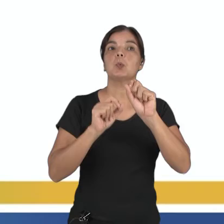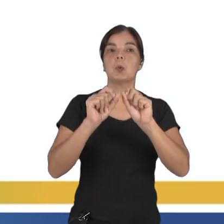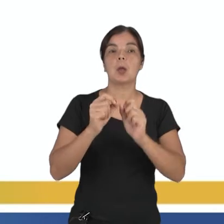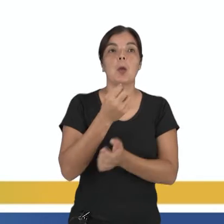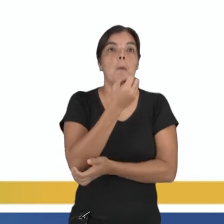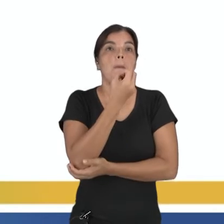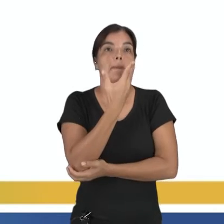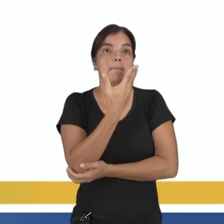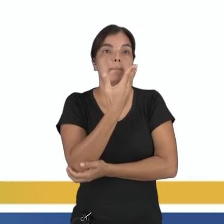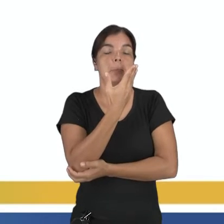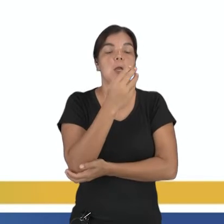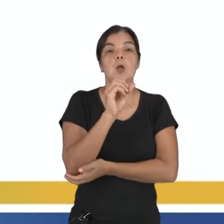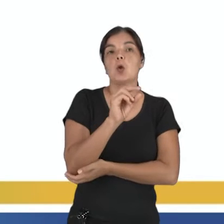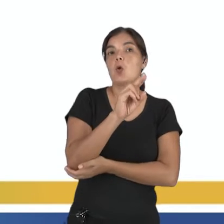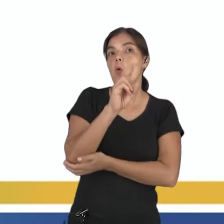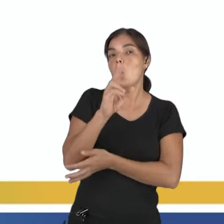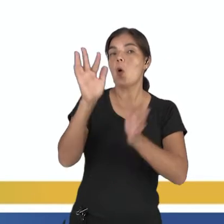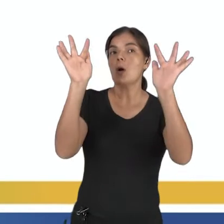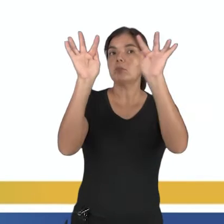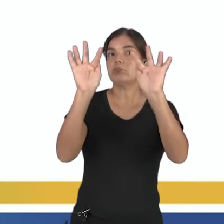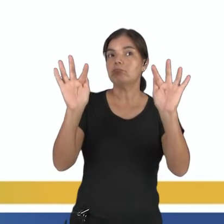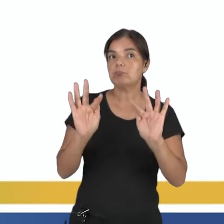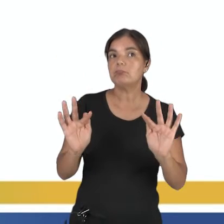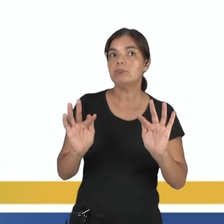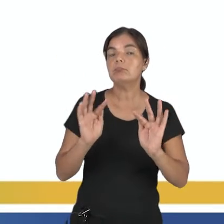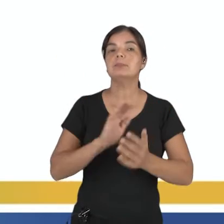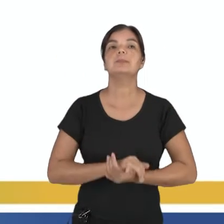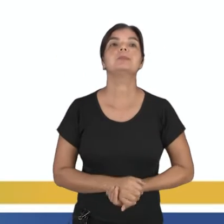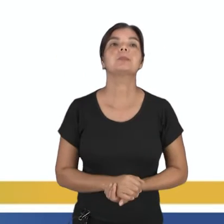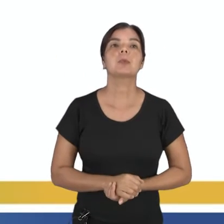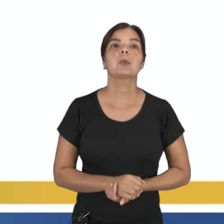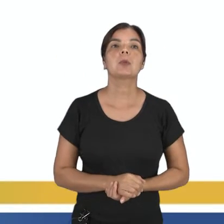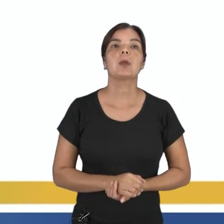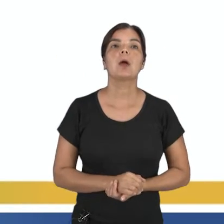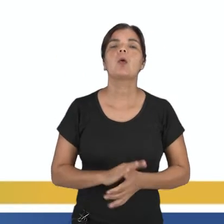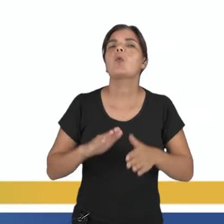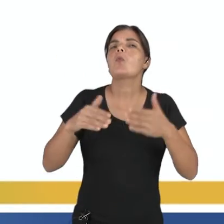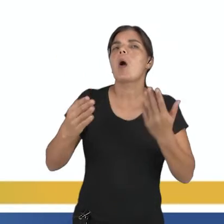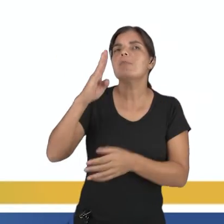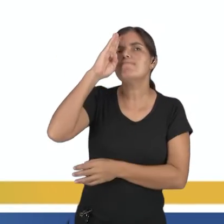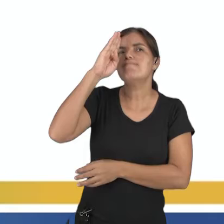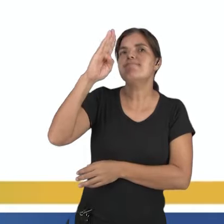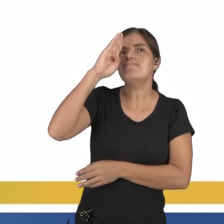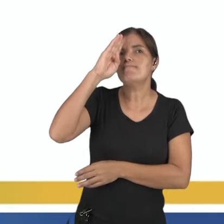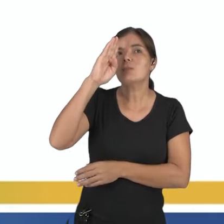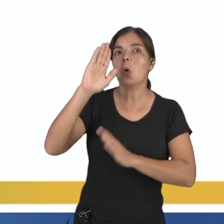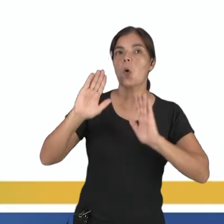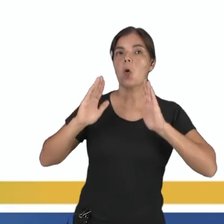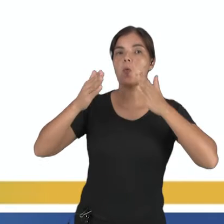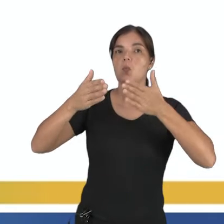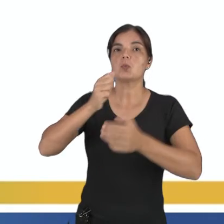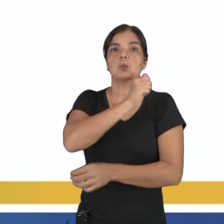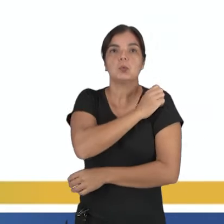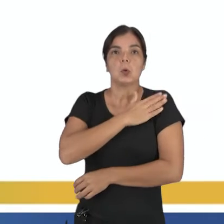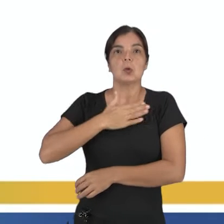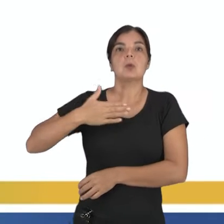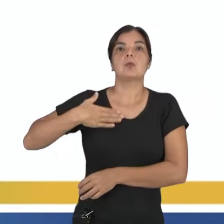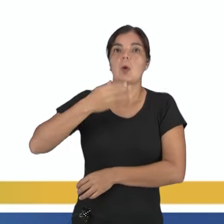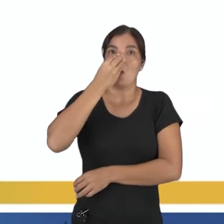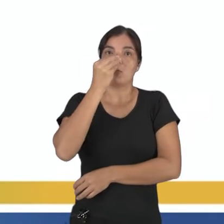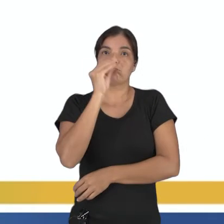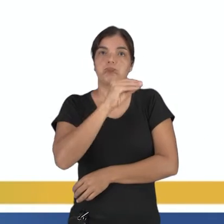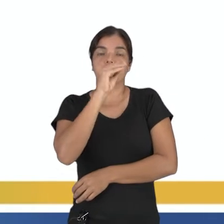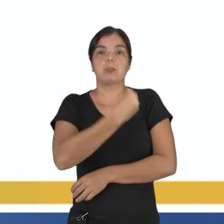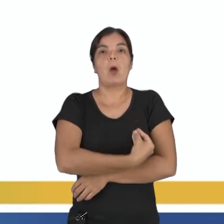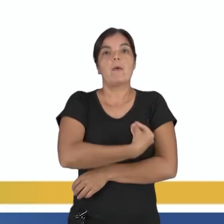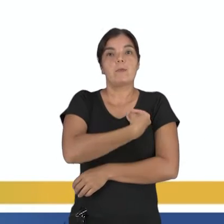identifica erroneamente o que é o bem ou a felicidade. Qual a principal razão enfocada por Aristóteles